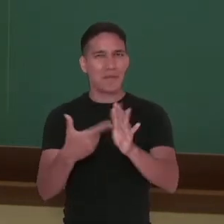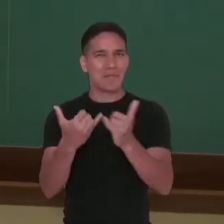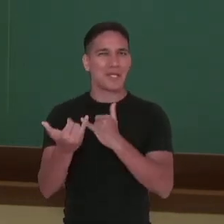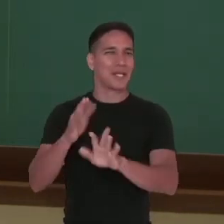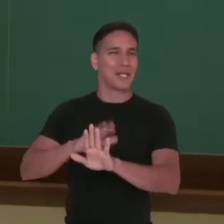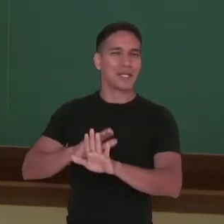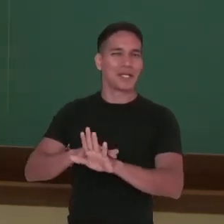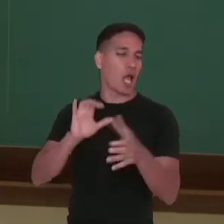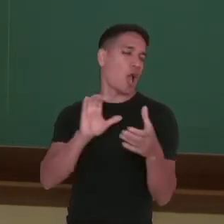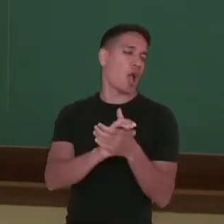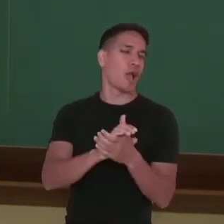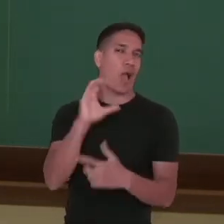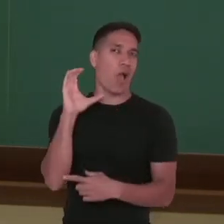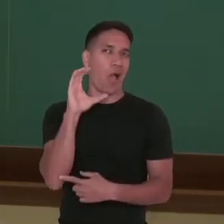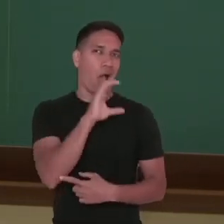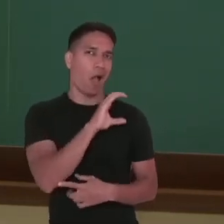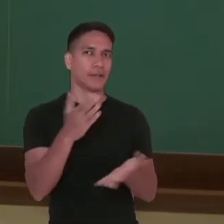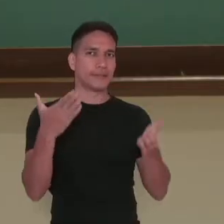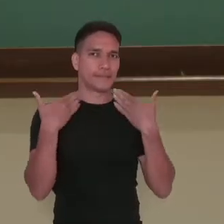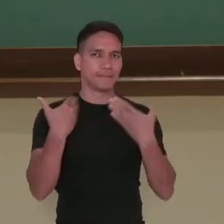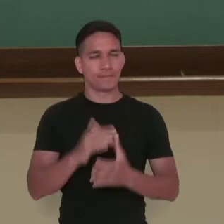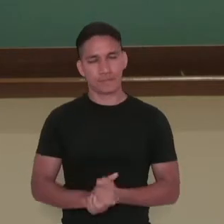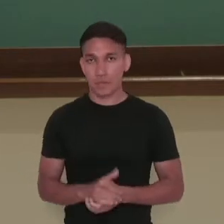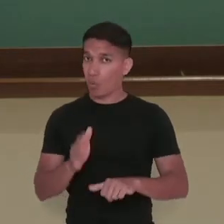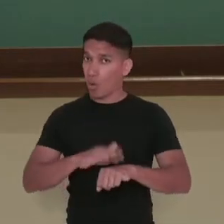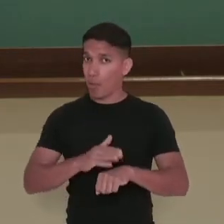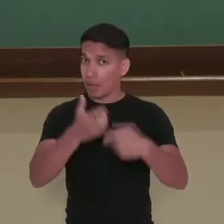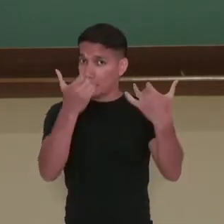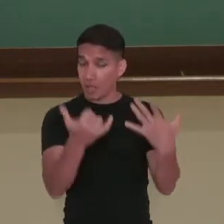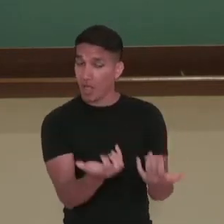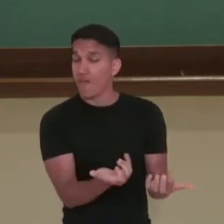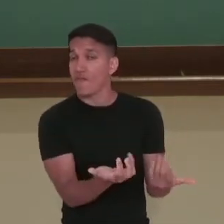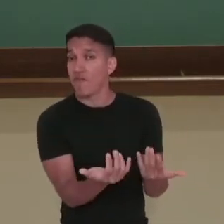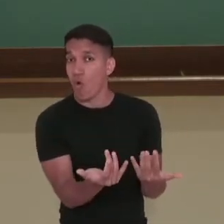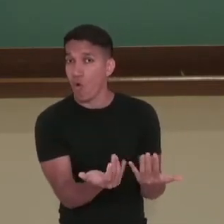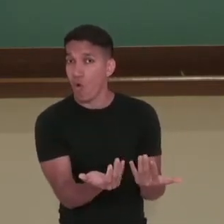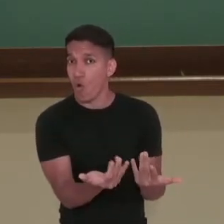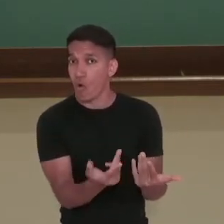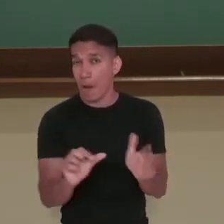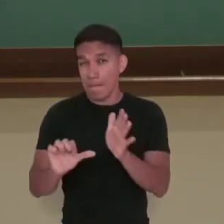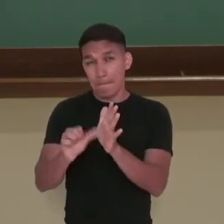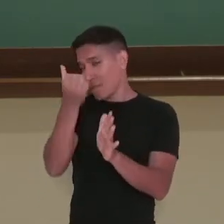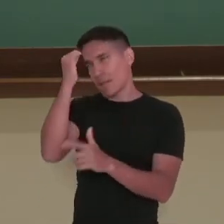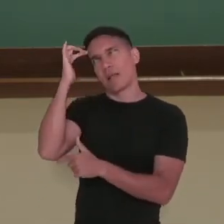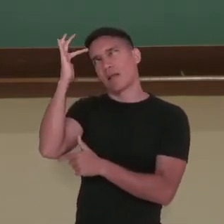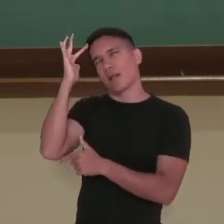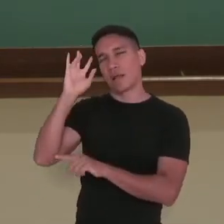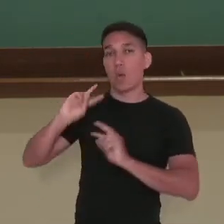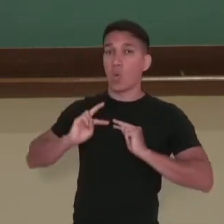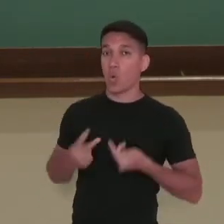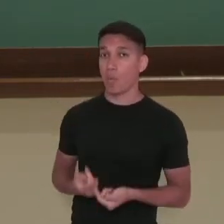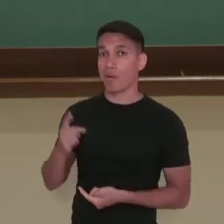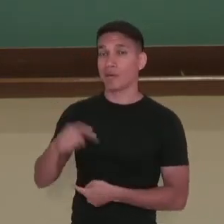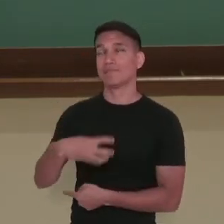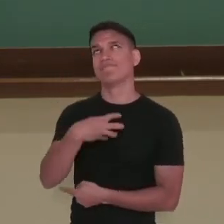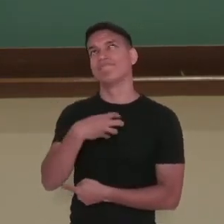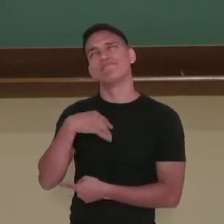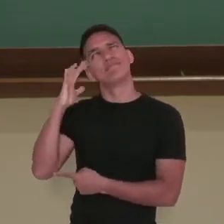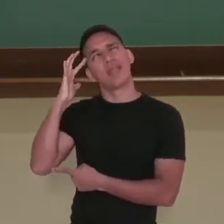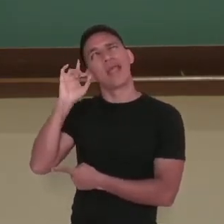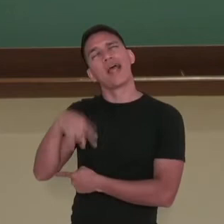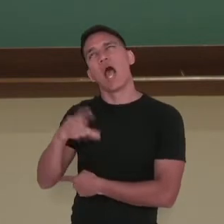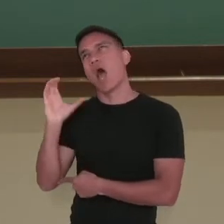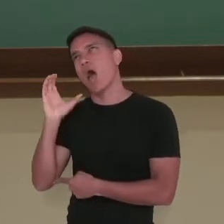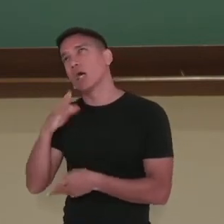o calor. Quando a gente fala em fogo, a primeira coisa que o ser humano pensa é no calor,